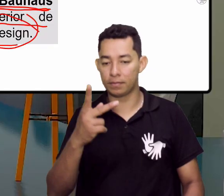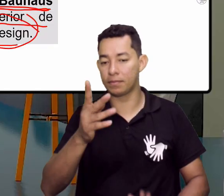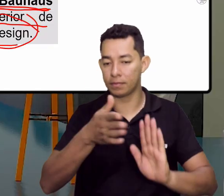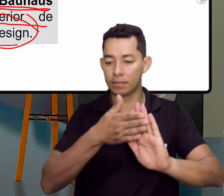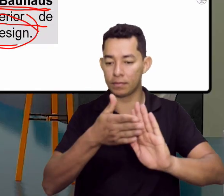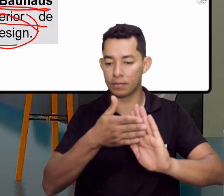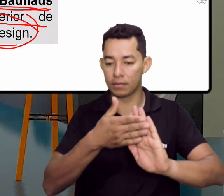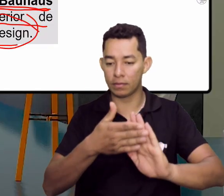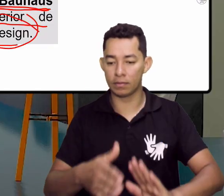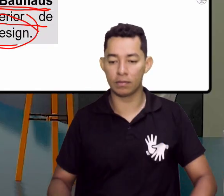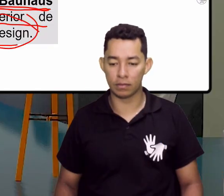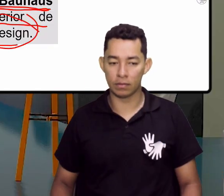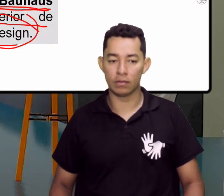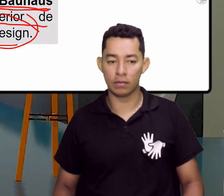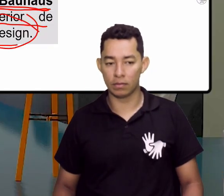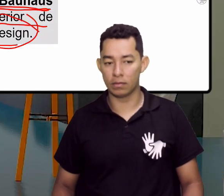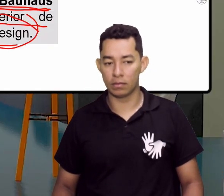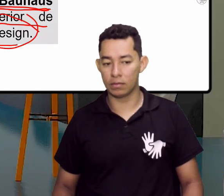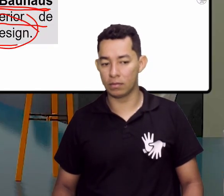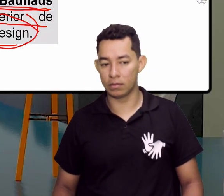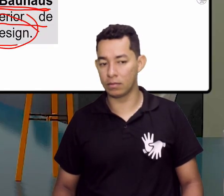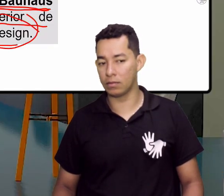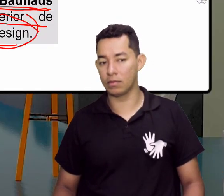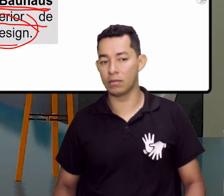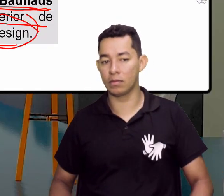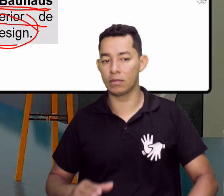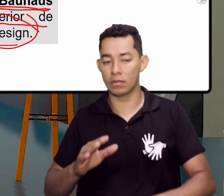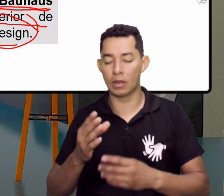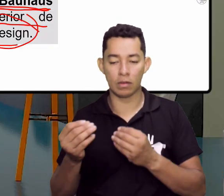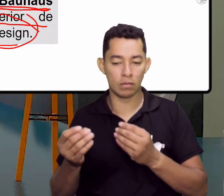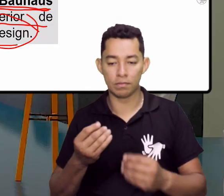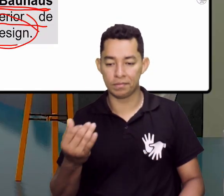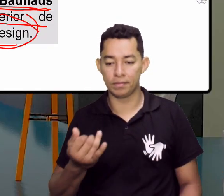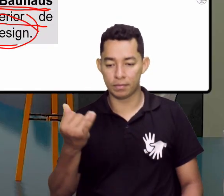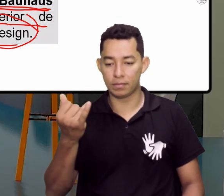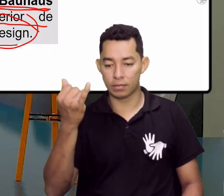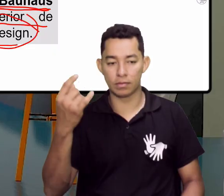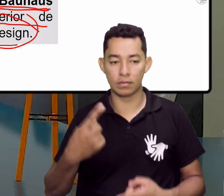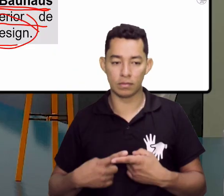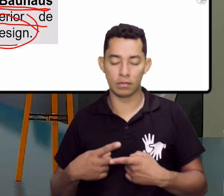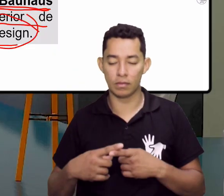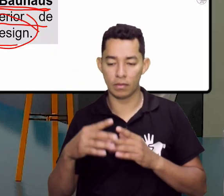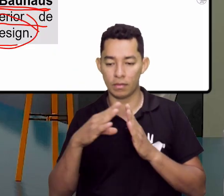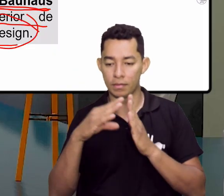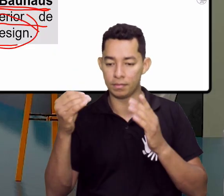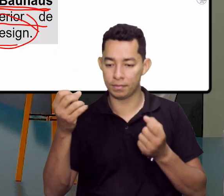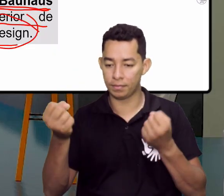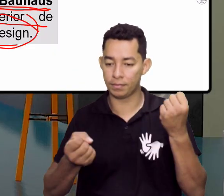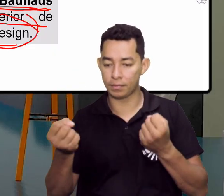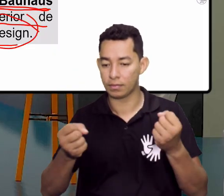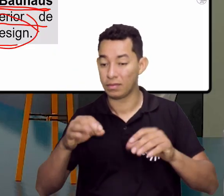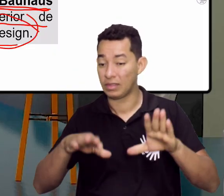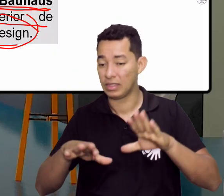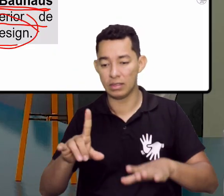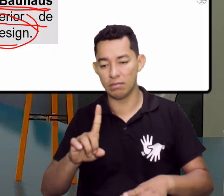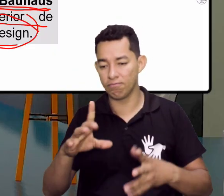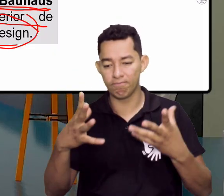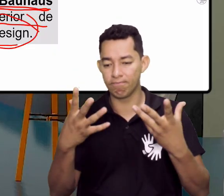E é muito importante porque o modelo de carro, às vezes, não é aceito